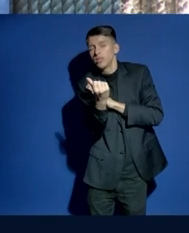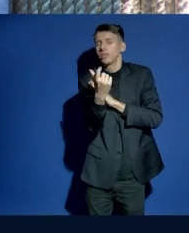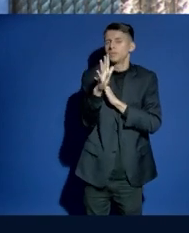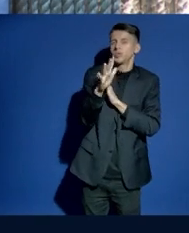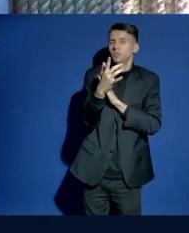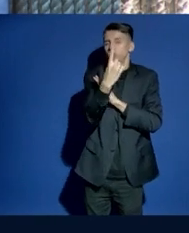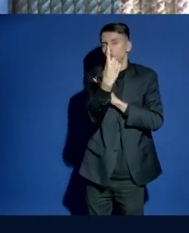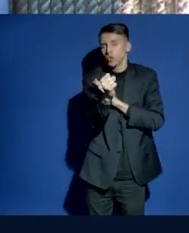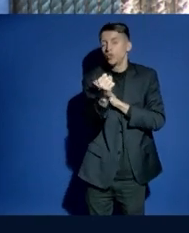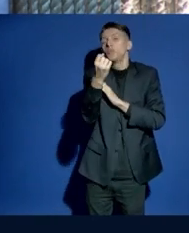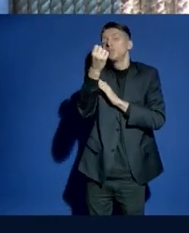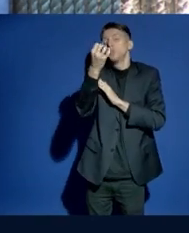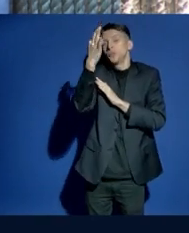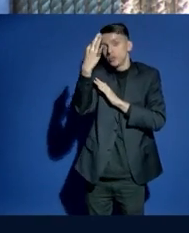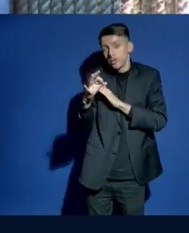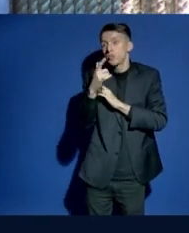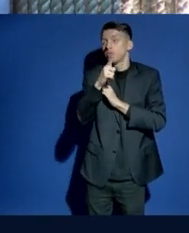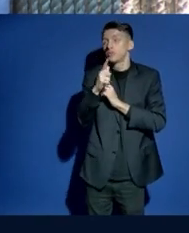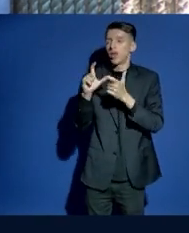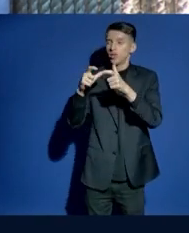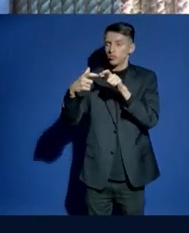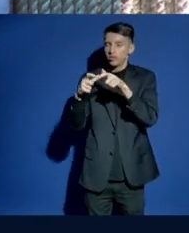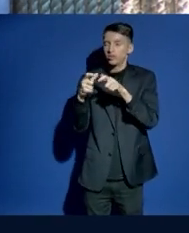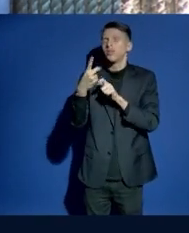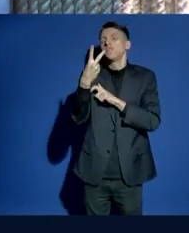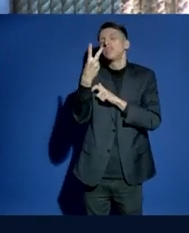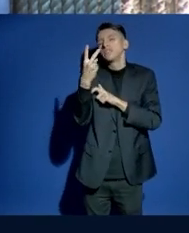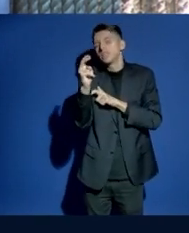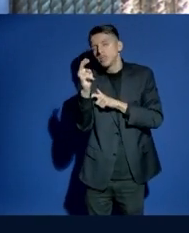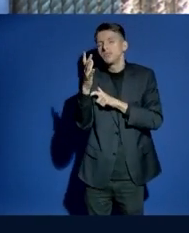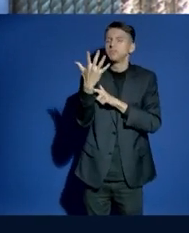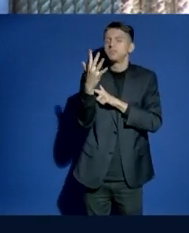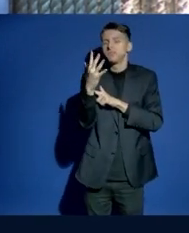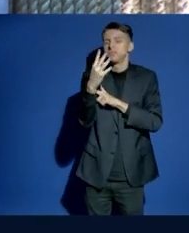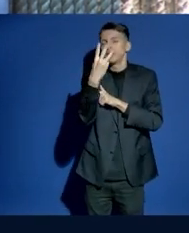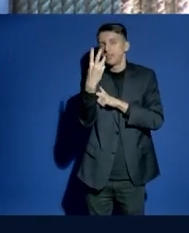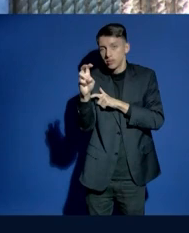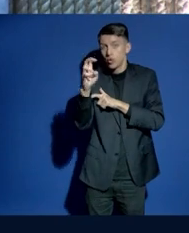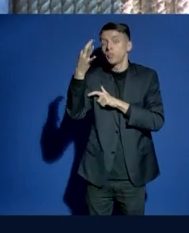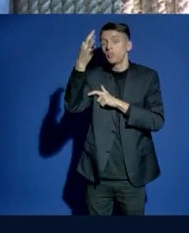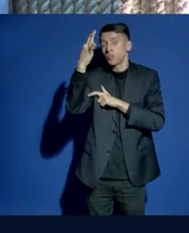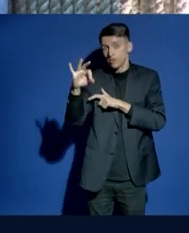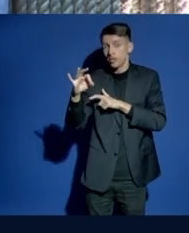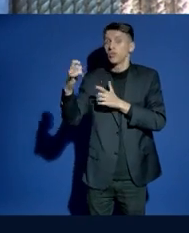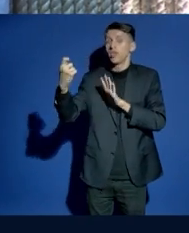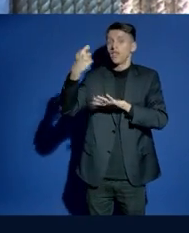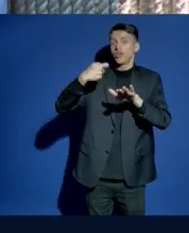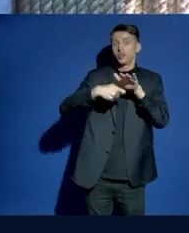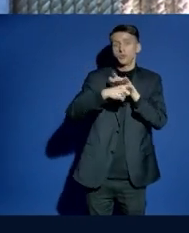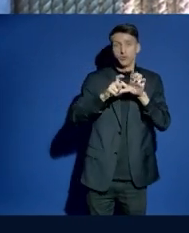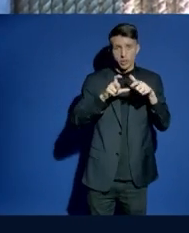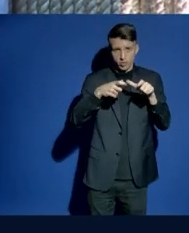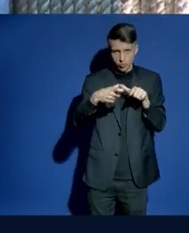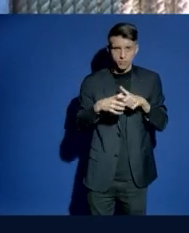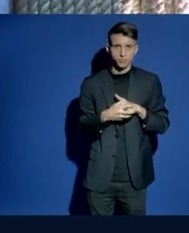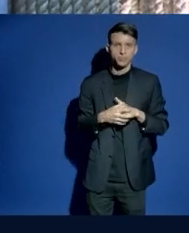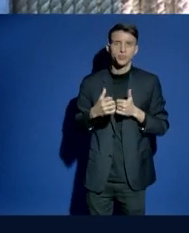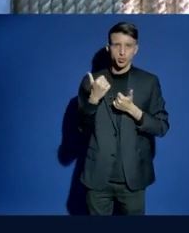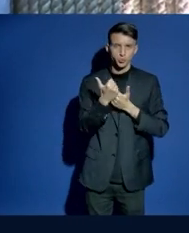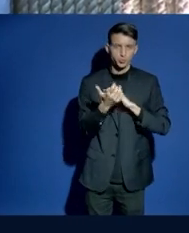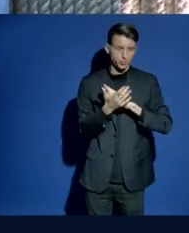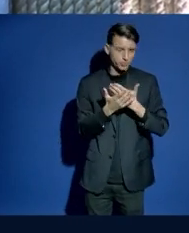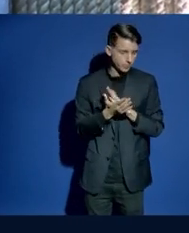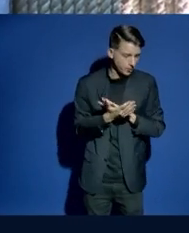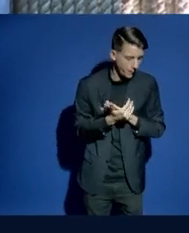é algo e uma tira de acionista entre 25 a 35% a depender do tipo de fundem que esteja disponível hoje